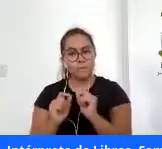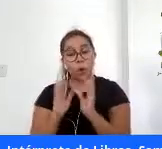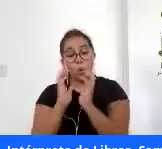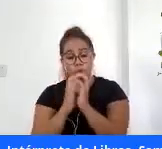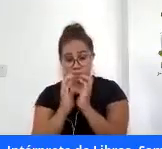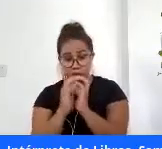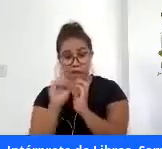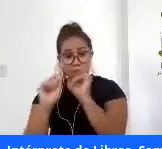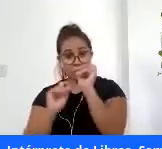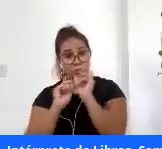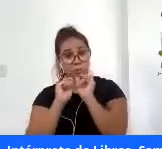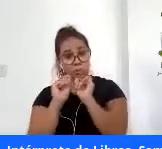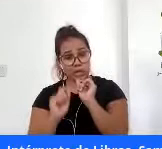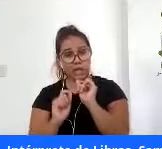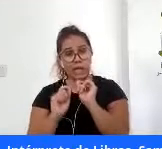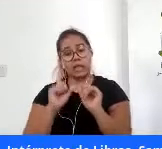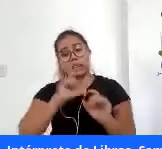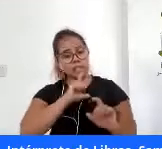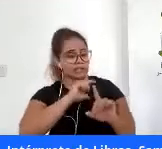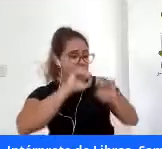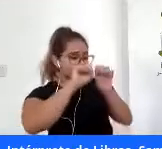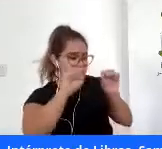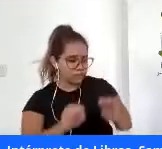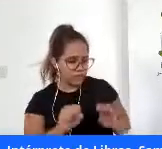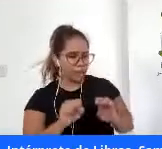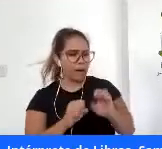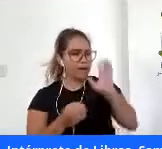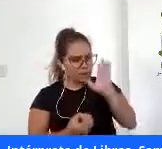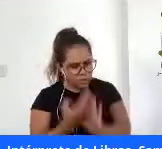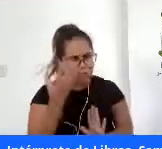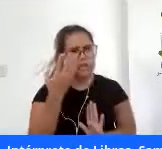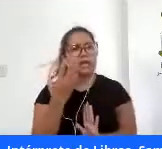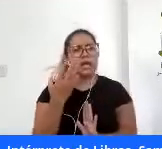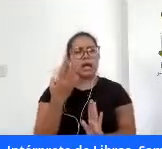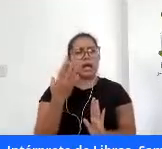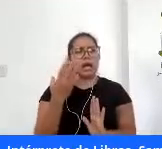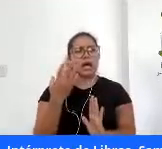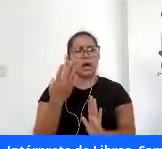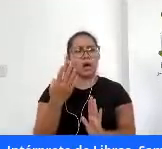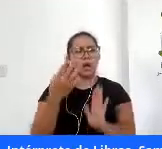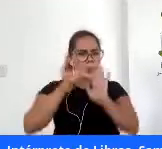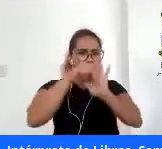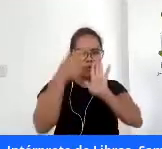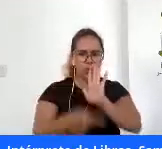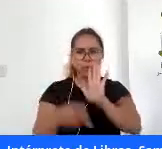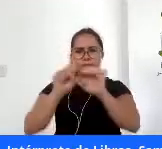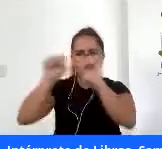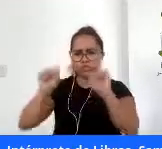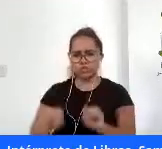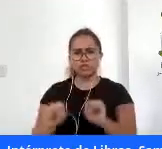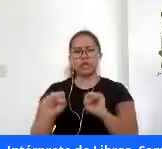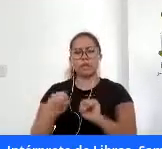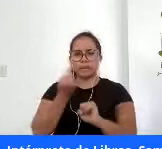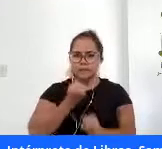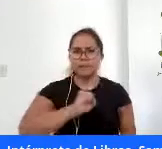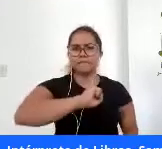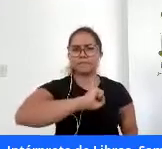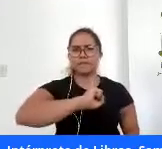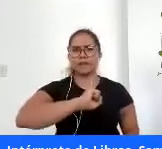cérebro ele vai ter o seu sistema imunológico próprio, que ele vai estar regionalizando essa área, vai